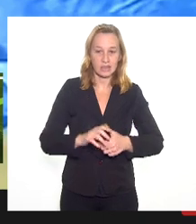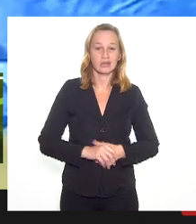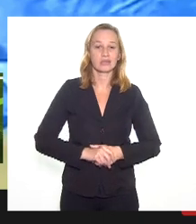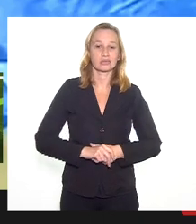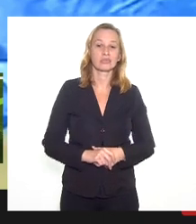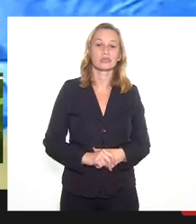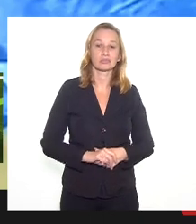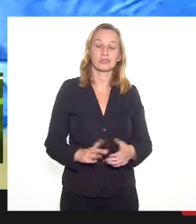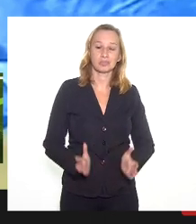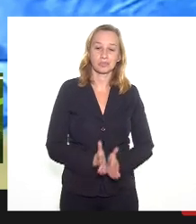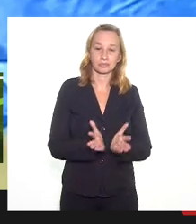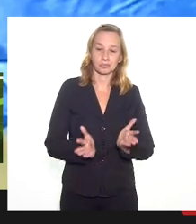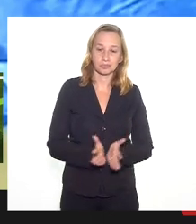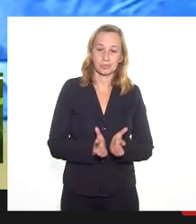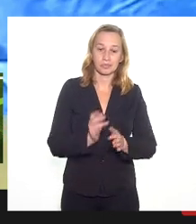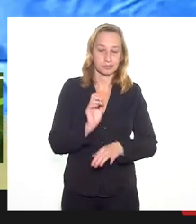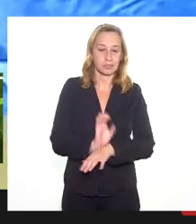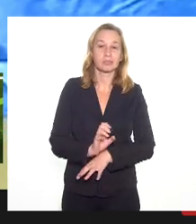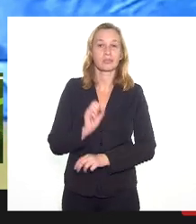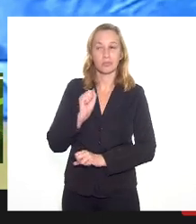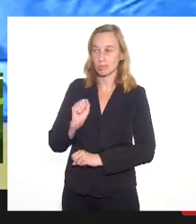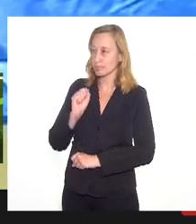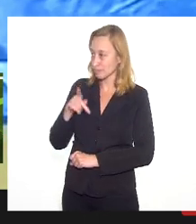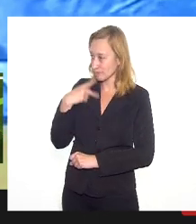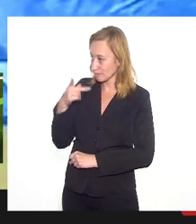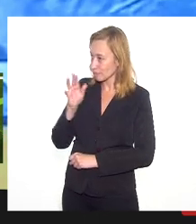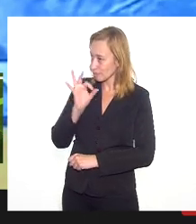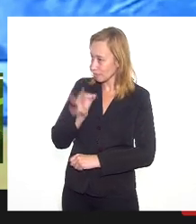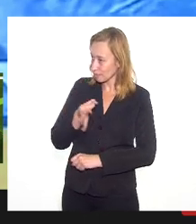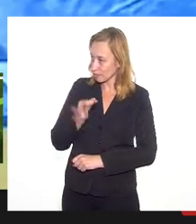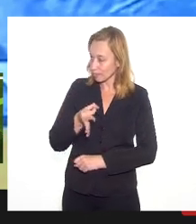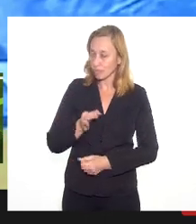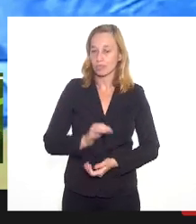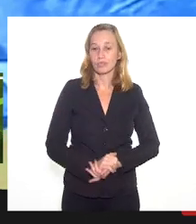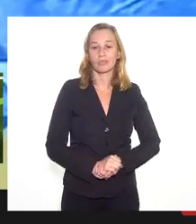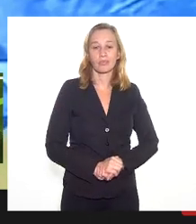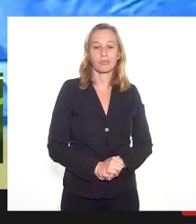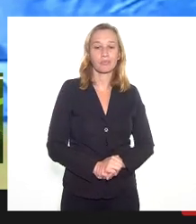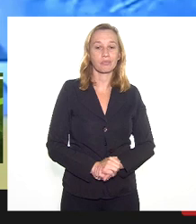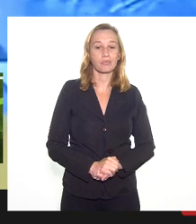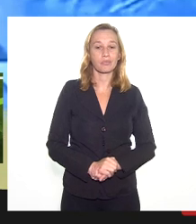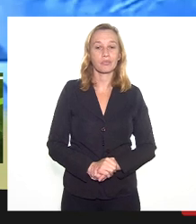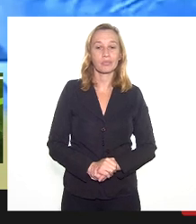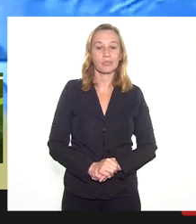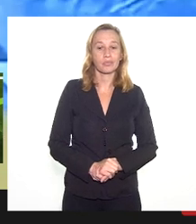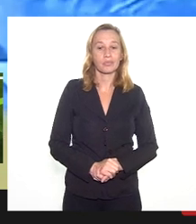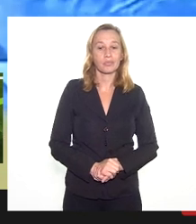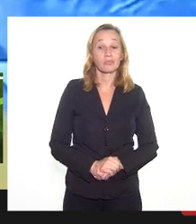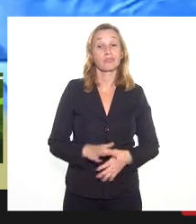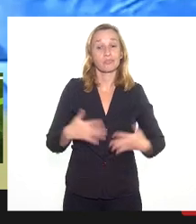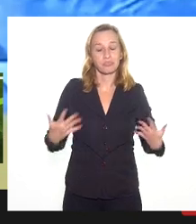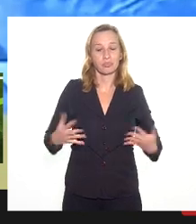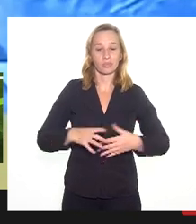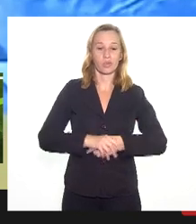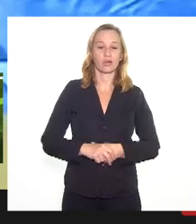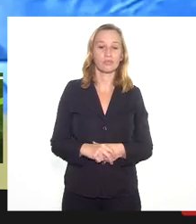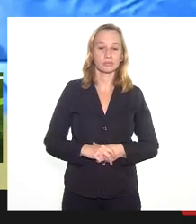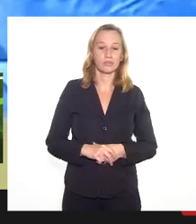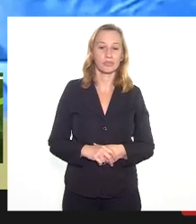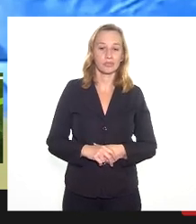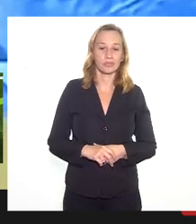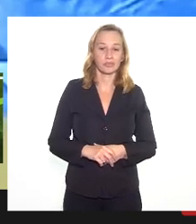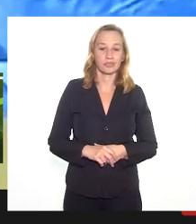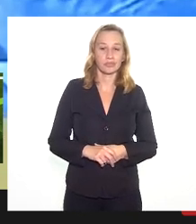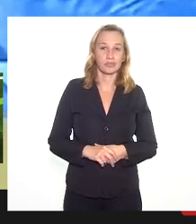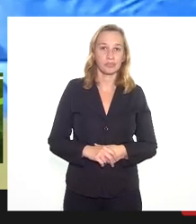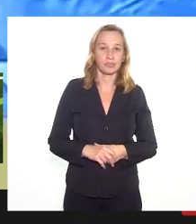nesse Estado. Isso aí eu posso afirmar, isso bastante denota. Então, nós estamos falando aqui